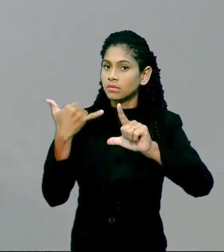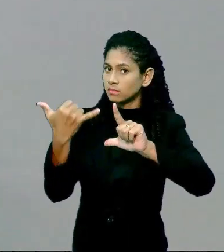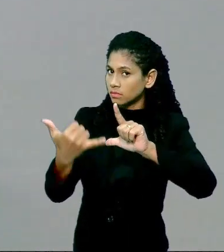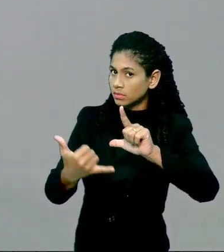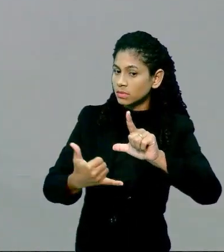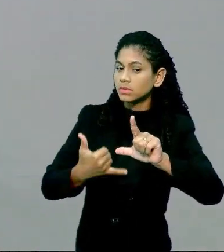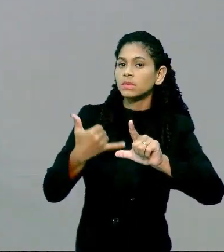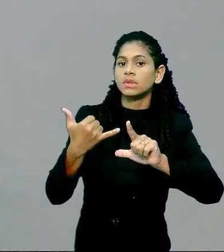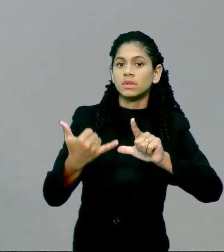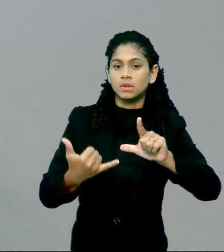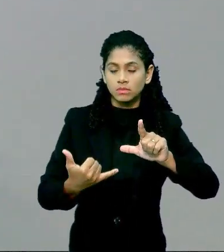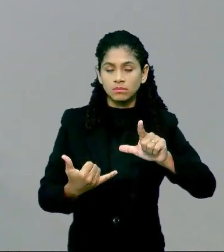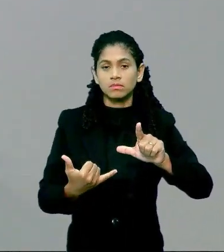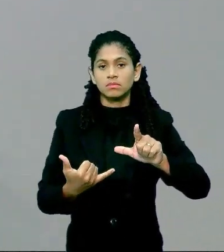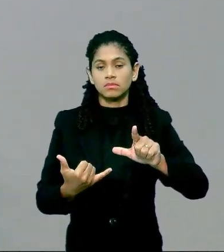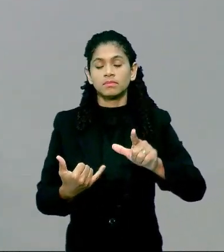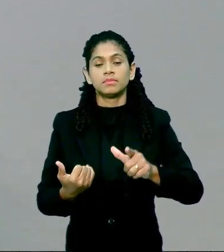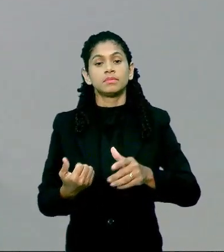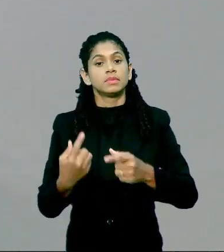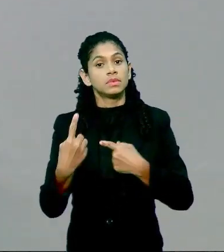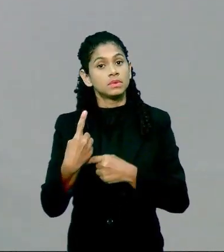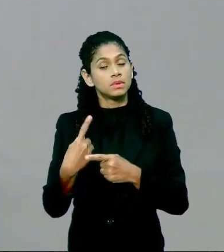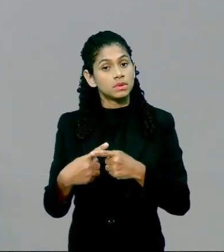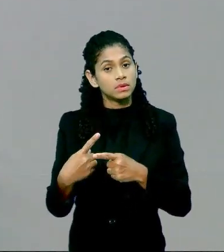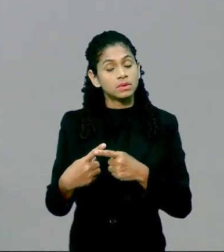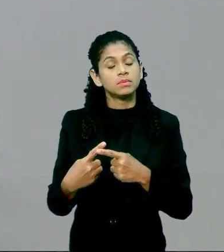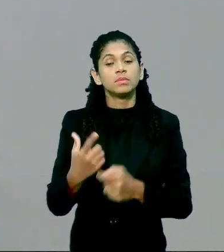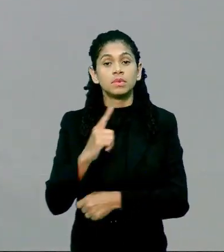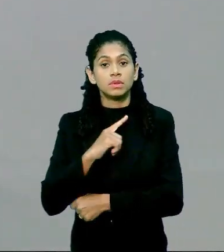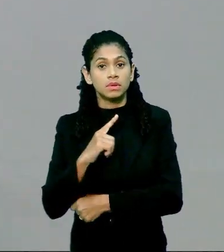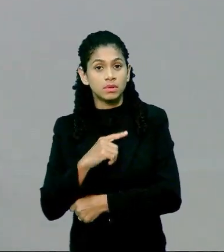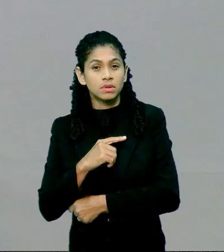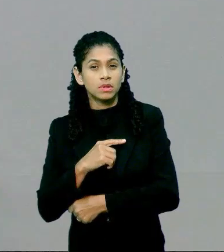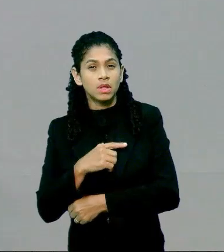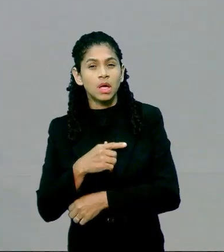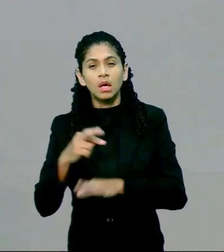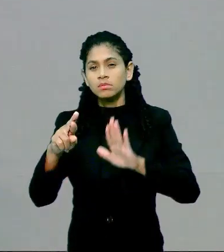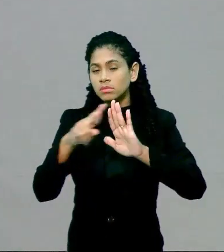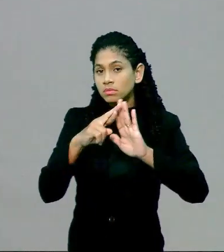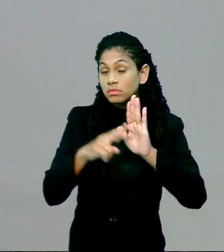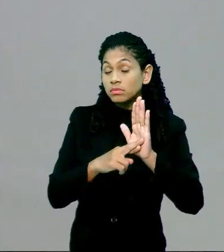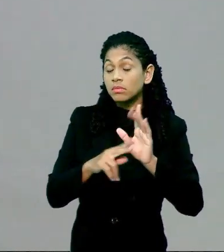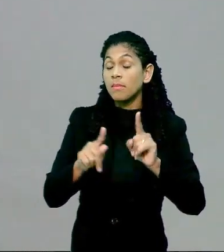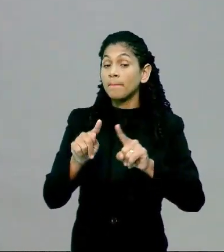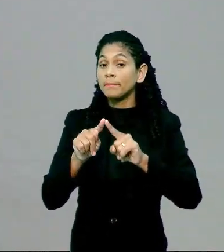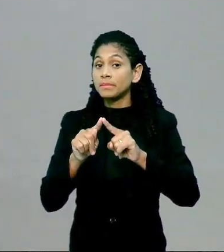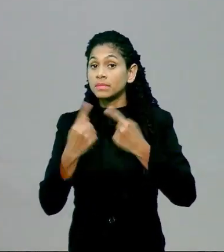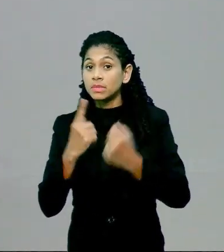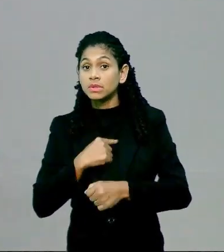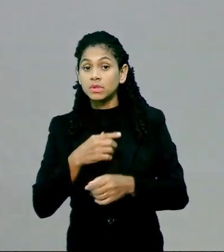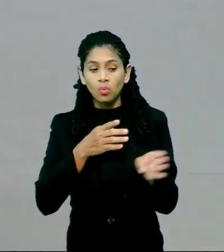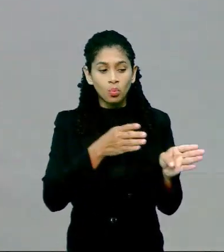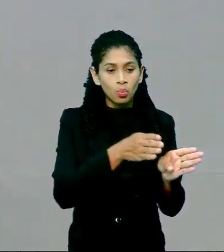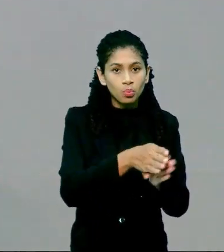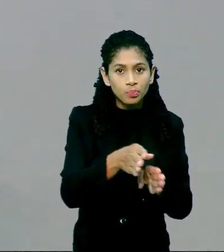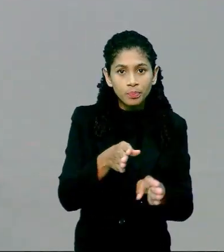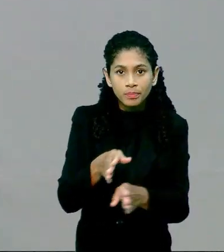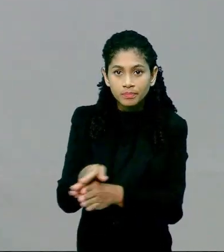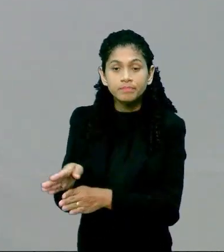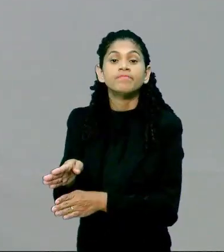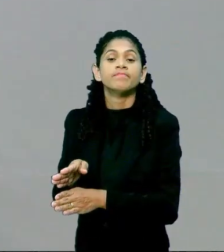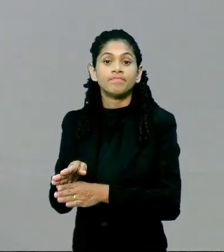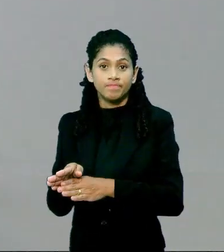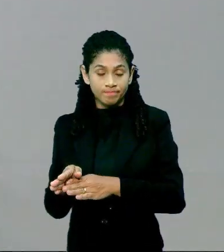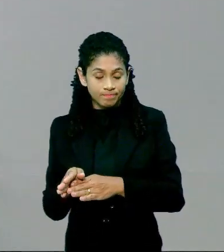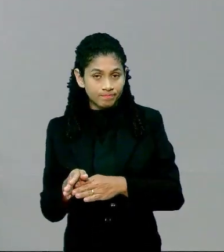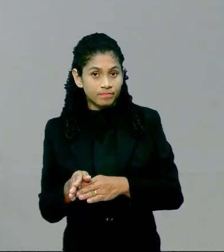só que com a inserção de regras, né? Essas regras elas vão sendo adaptadas, mas tem um direcionamento pelo qual nós brincamos. Esse